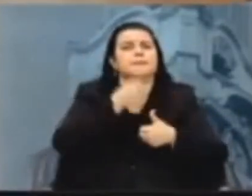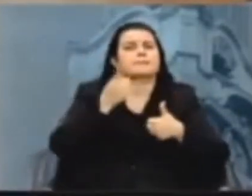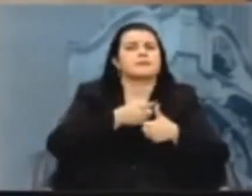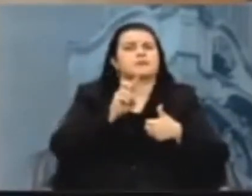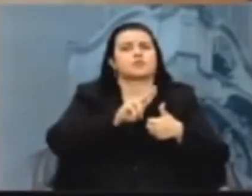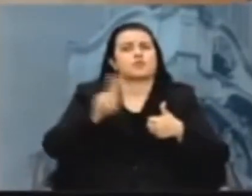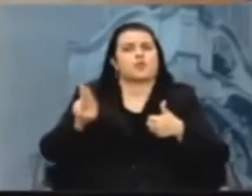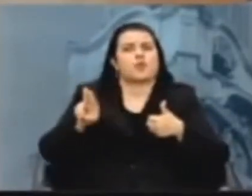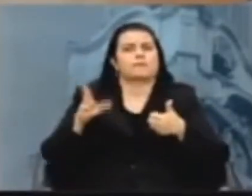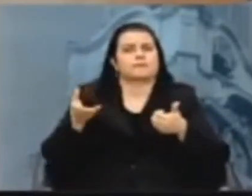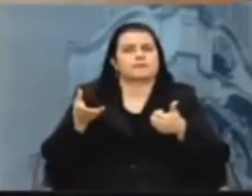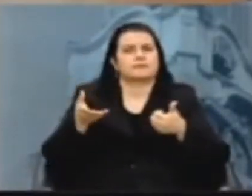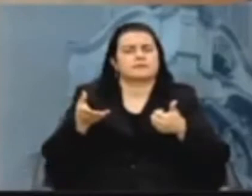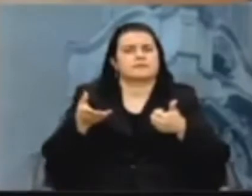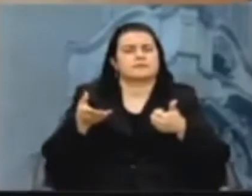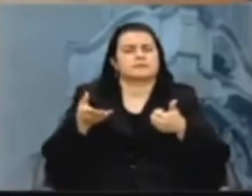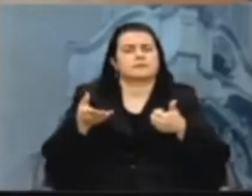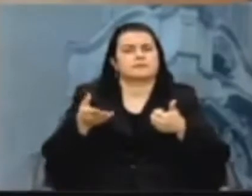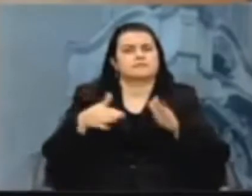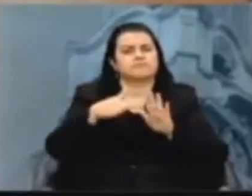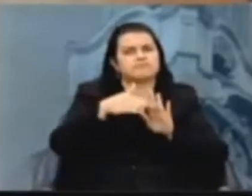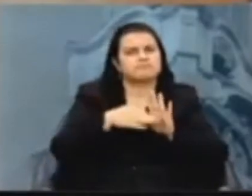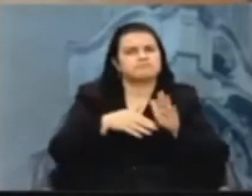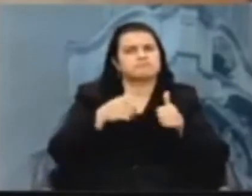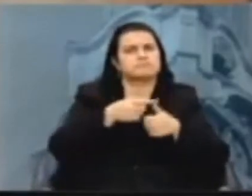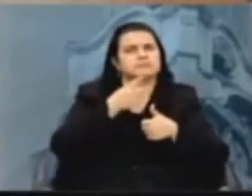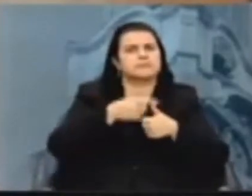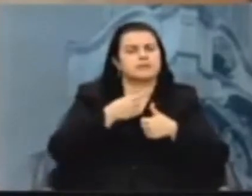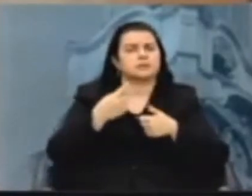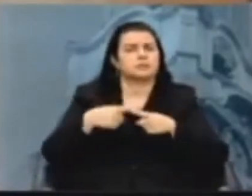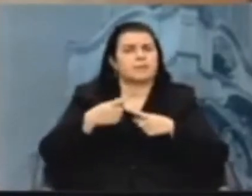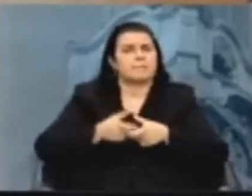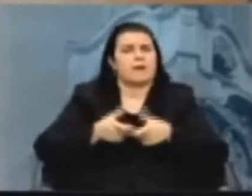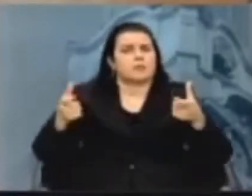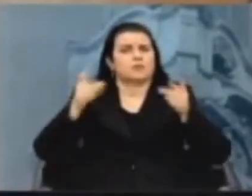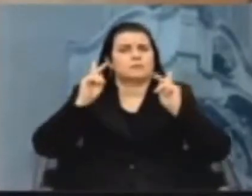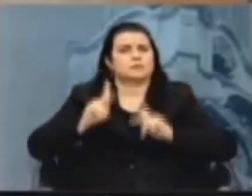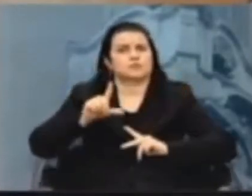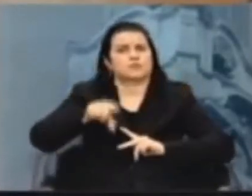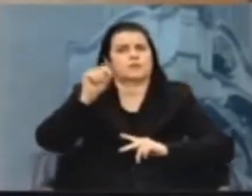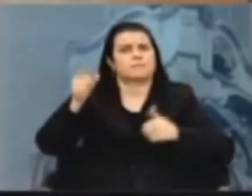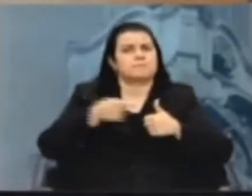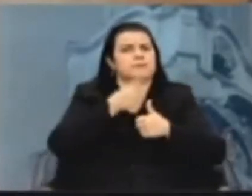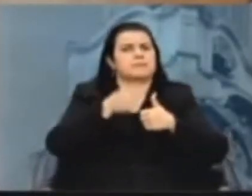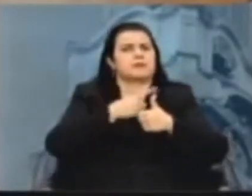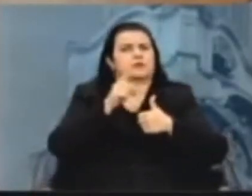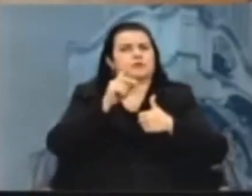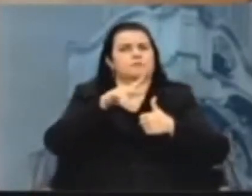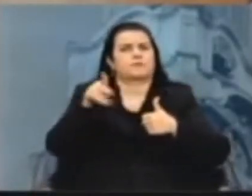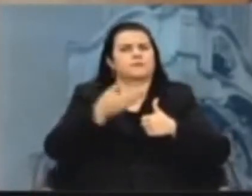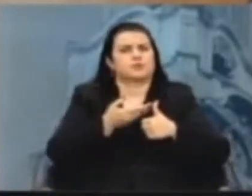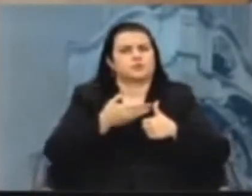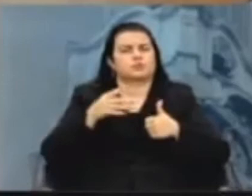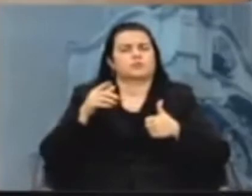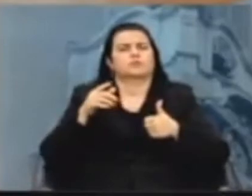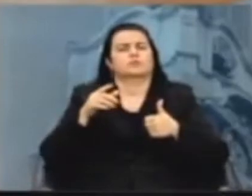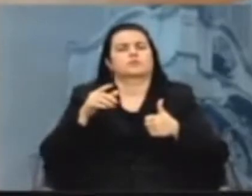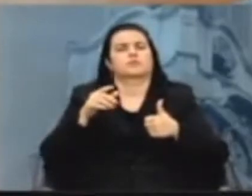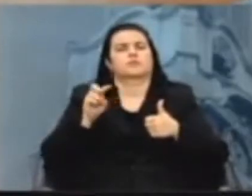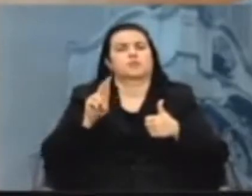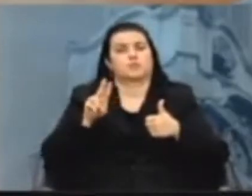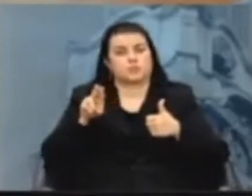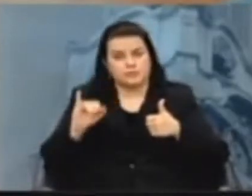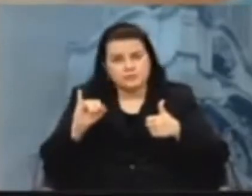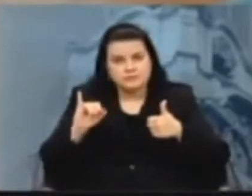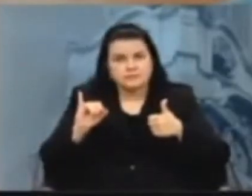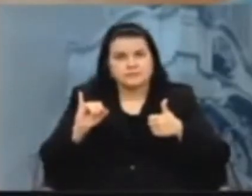conta a expressiva maioria obtida pelo primeiro colocado, o professor Rui Opperman. Um